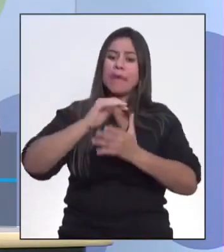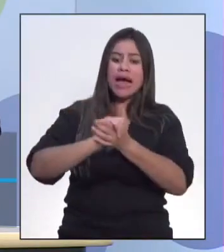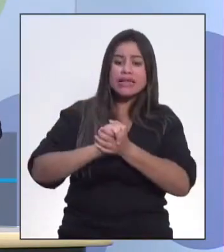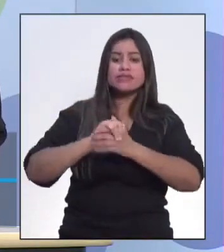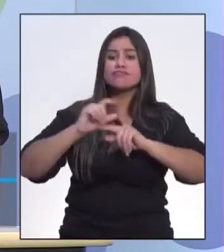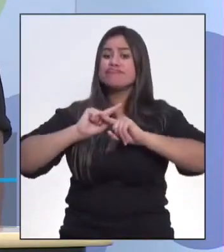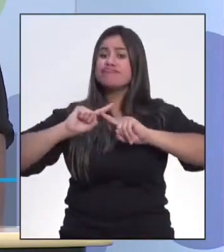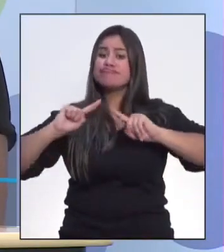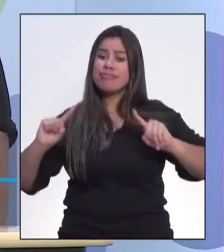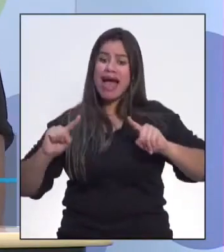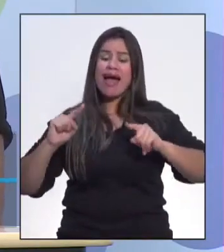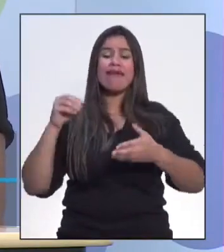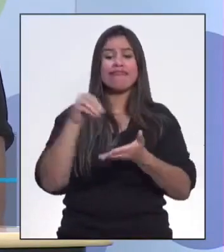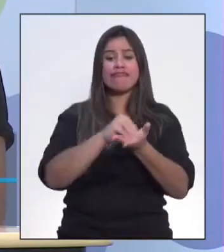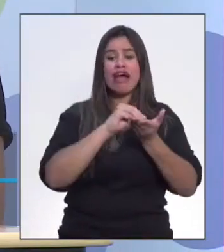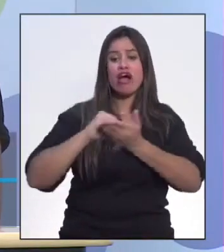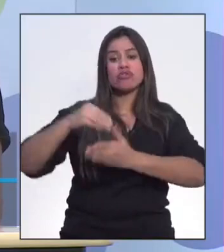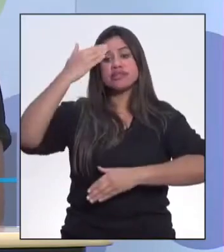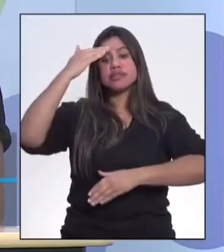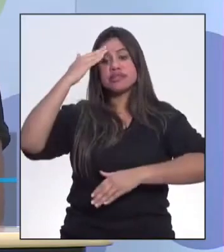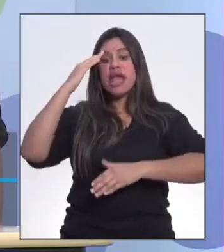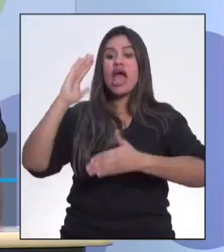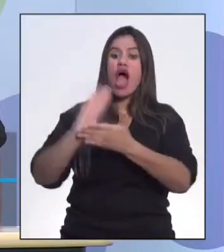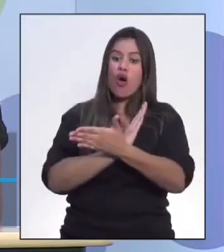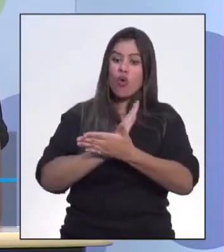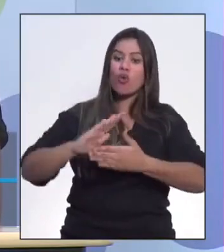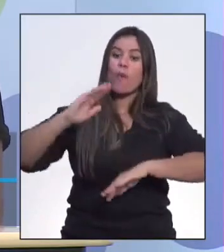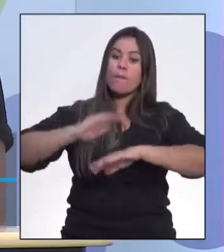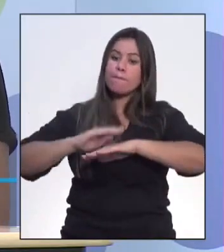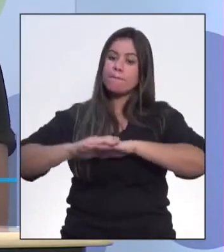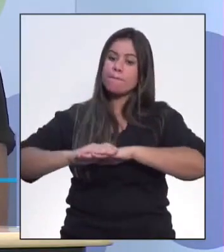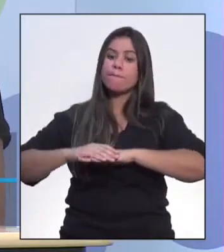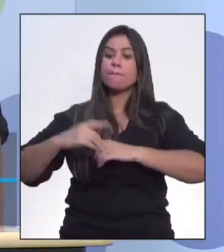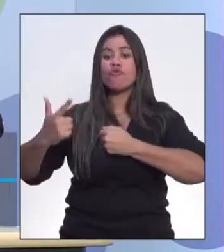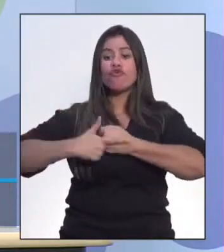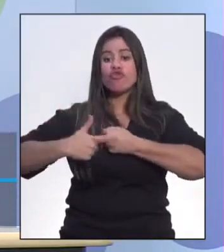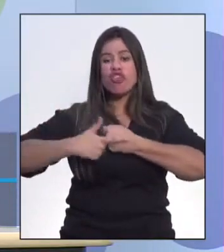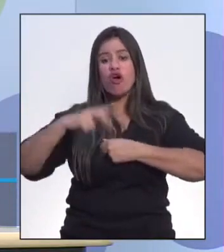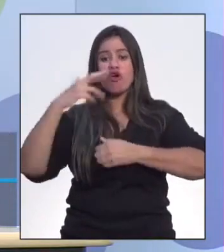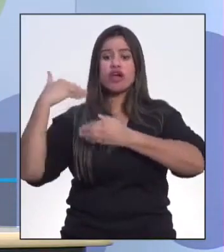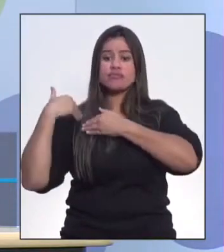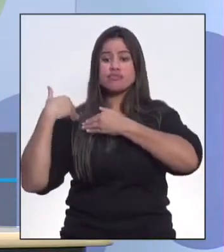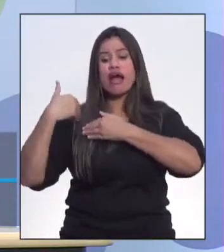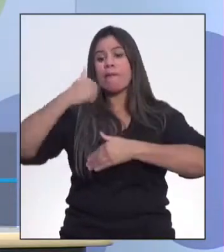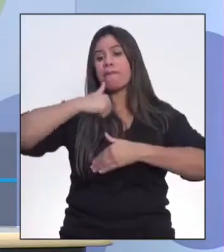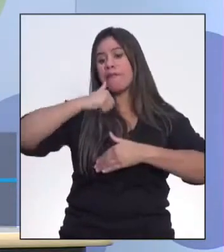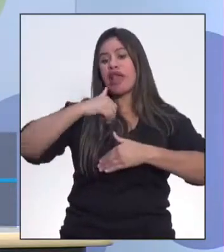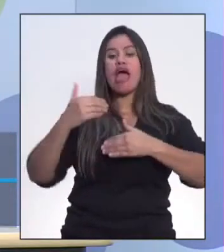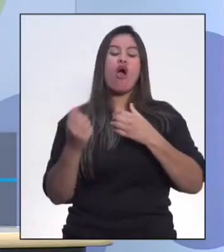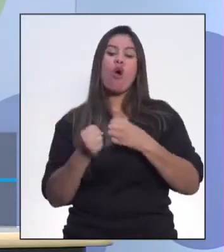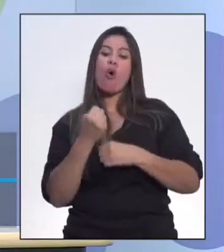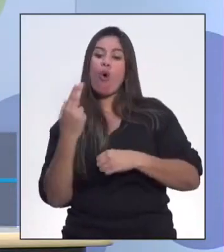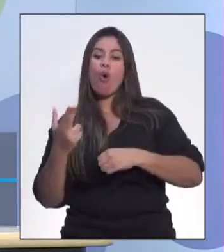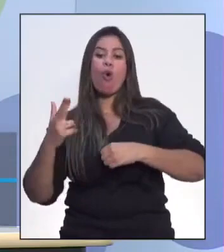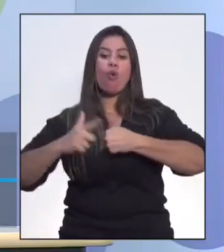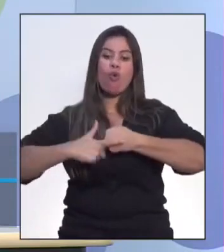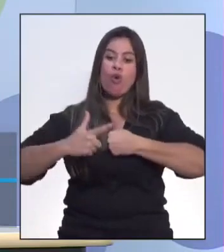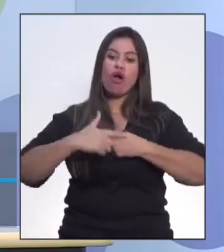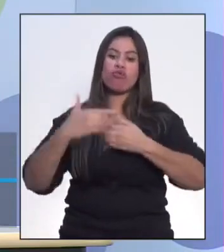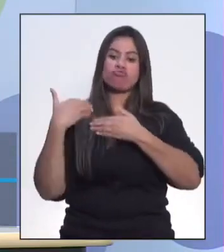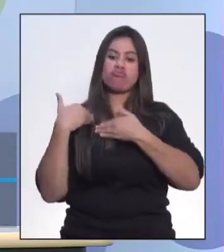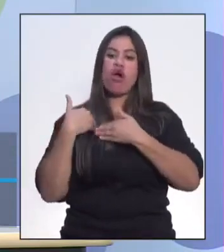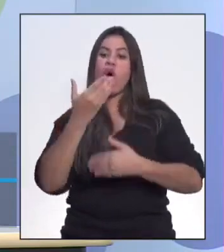ainda existe muito a questão de entender que certas funções são femininas ou masculinas, ou entender, por exemplo, que mulher não é boa em